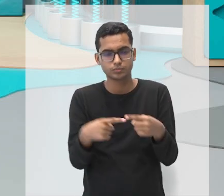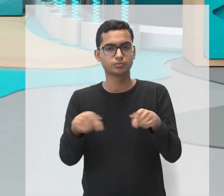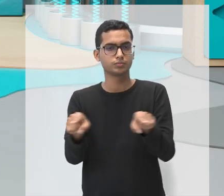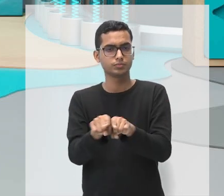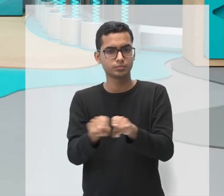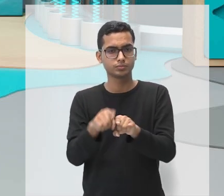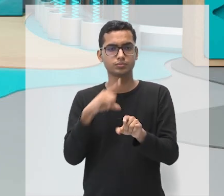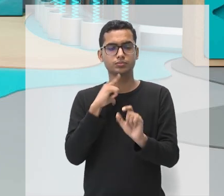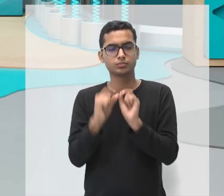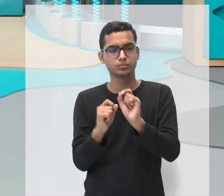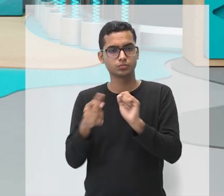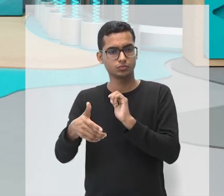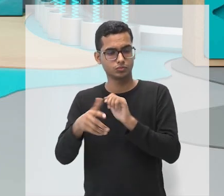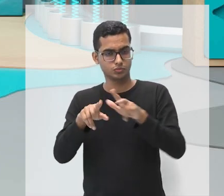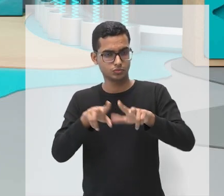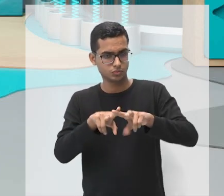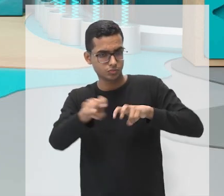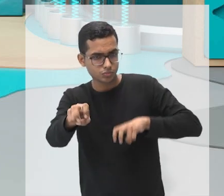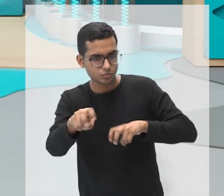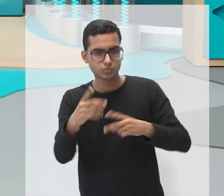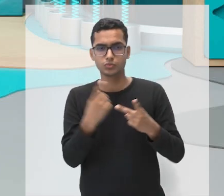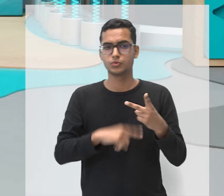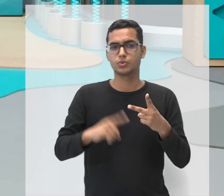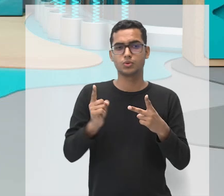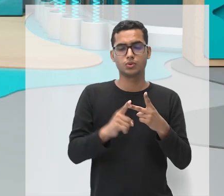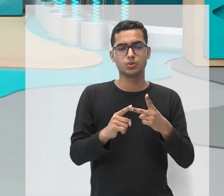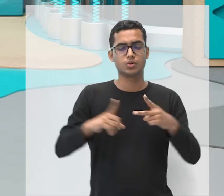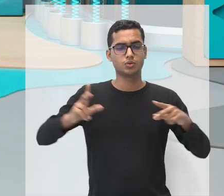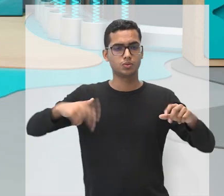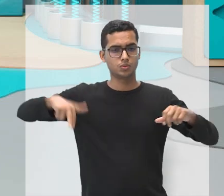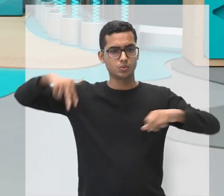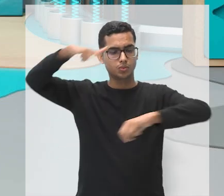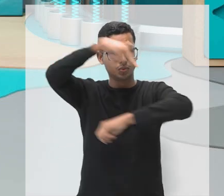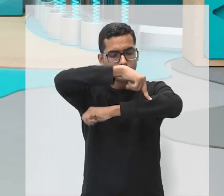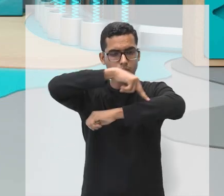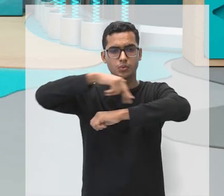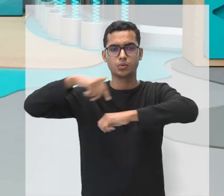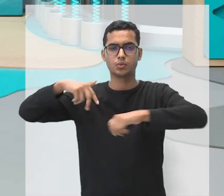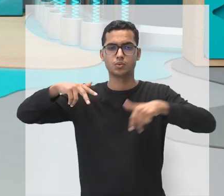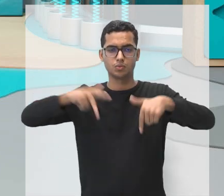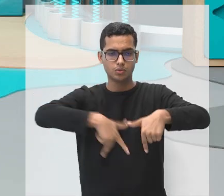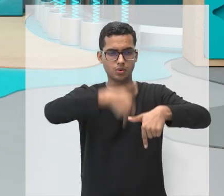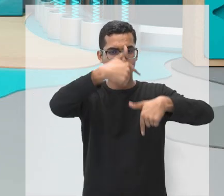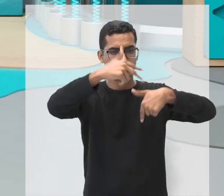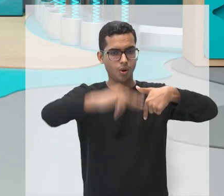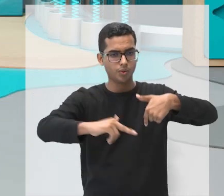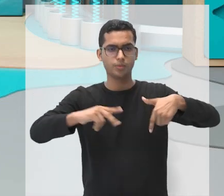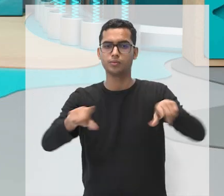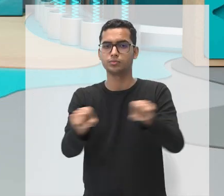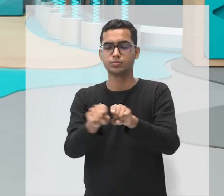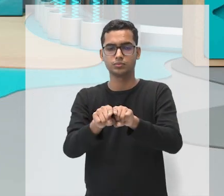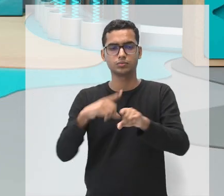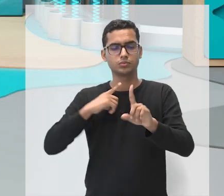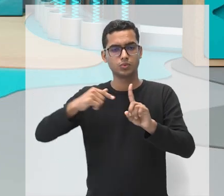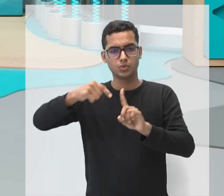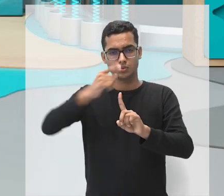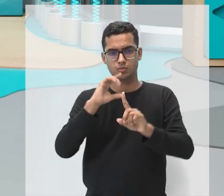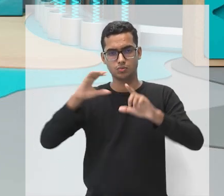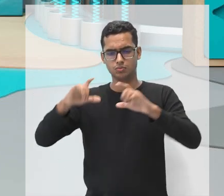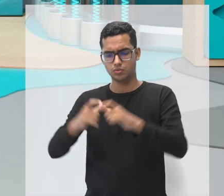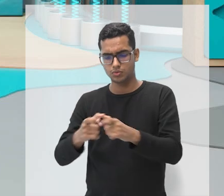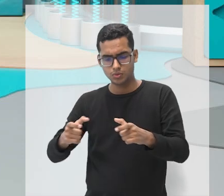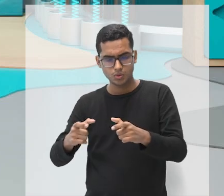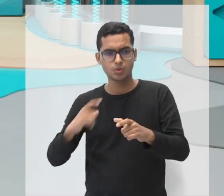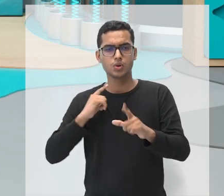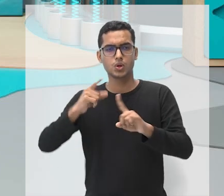corridas, saltos horizontais e verticais, lançamentos e arremesso e as provas combinadas. Para a gente aprofundar um pouquinho mais